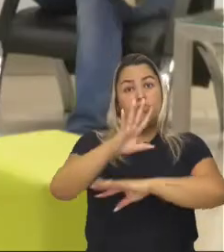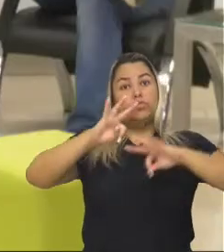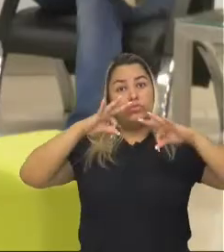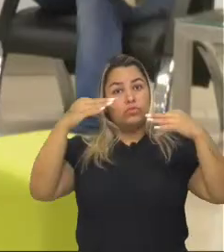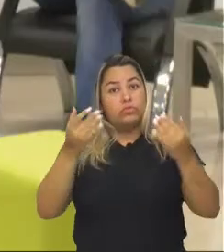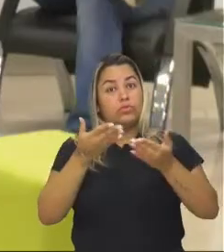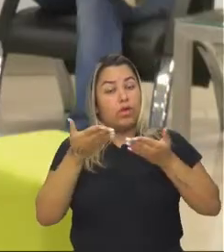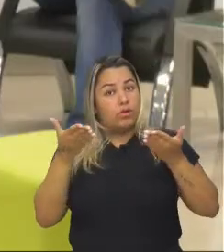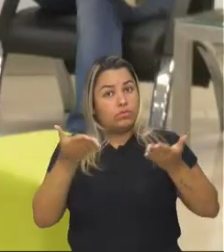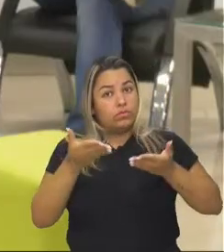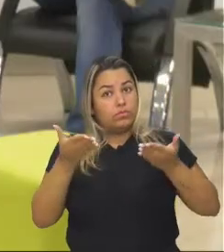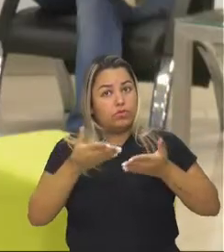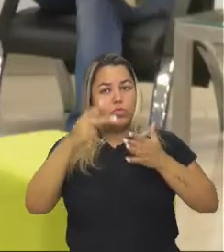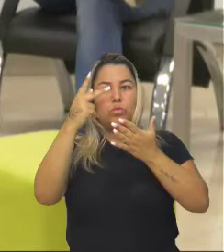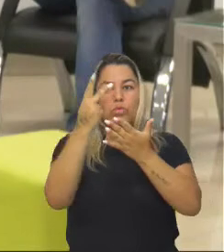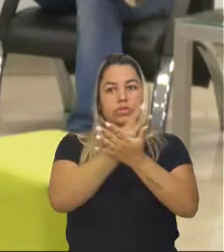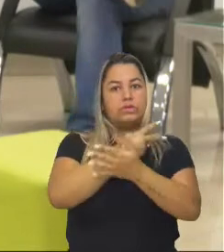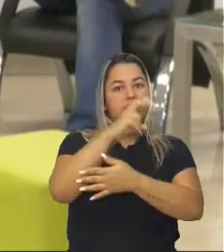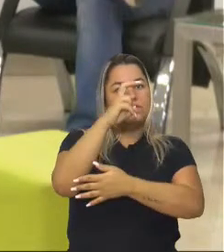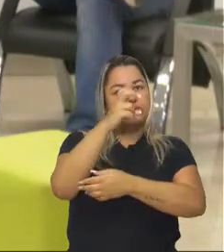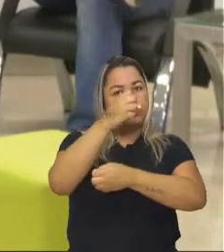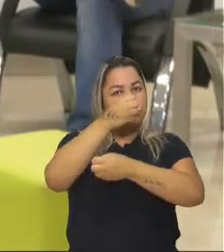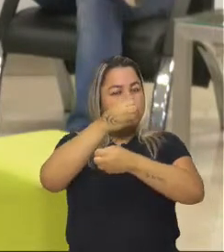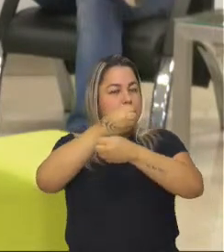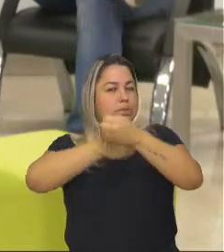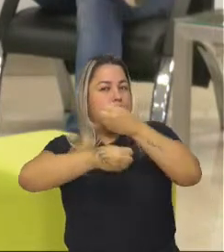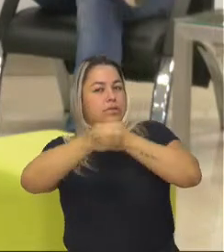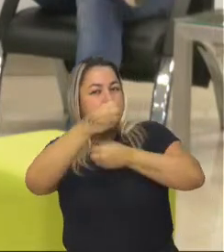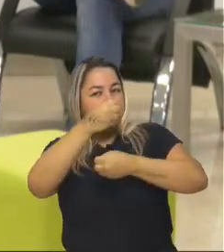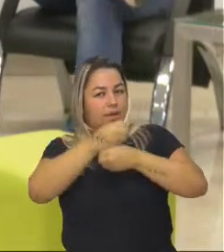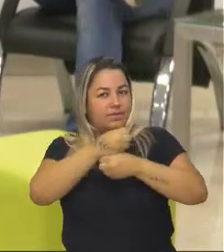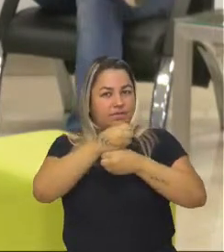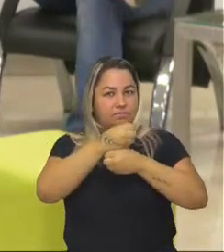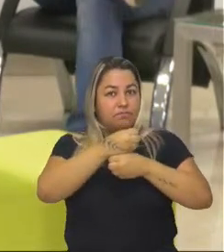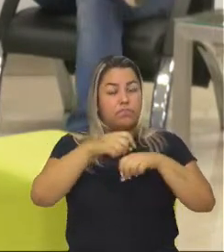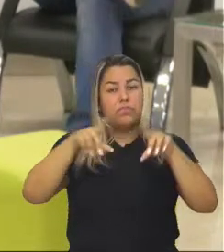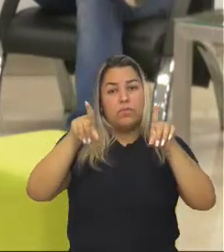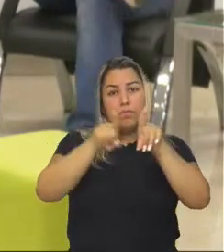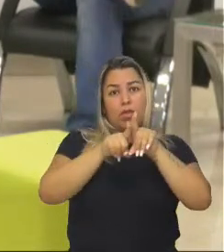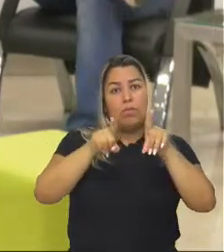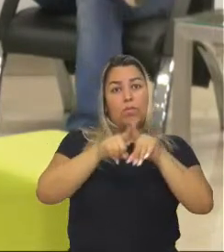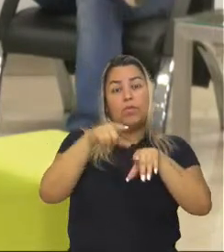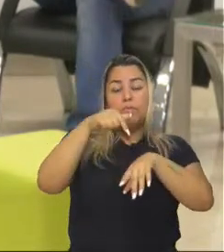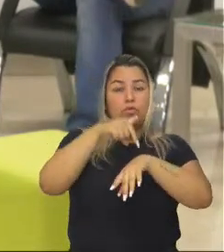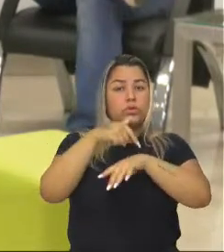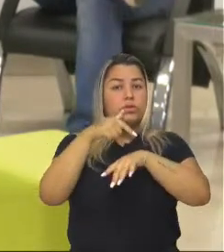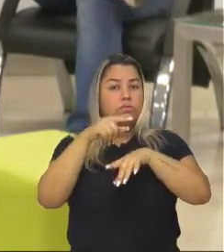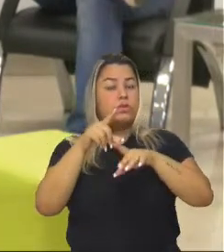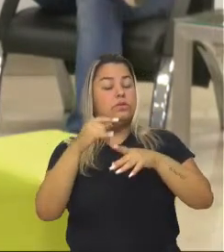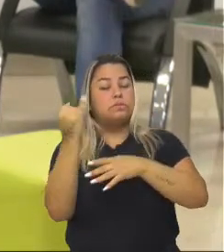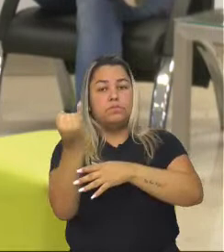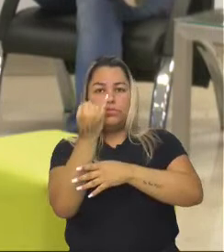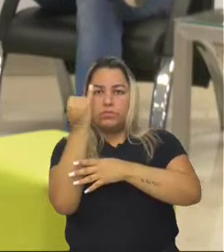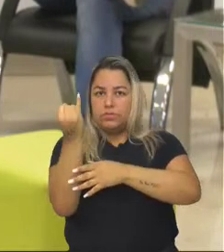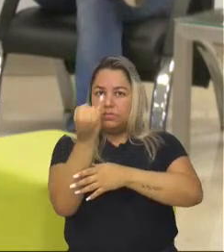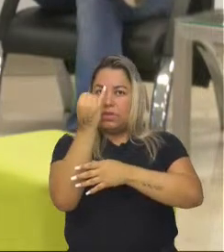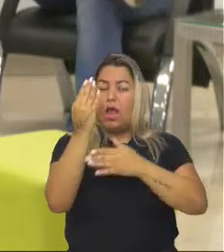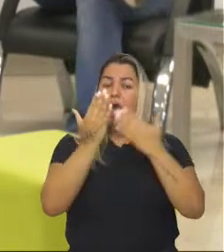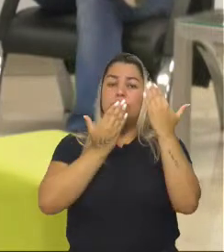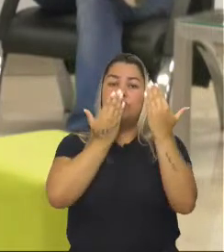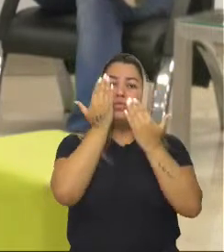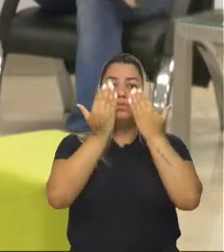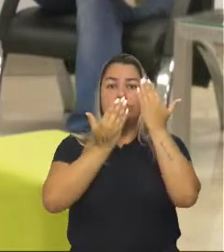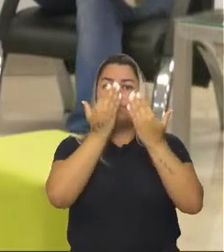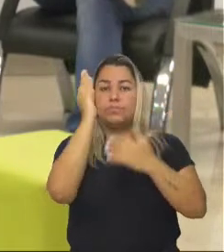memória, sobretudo, do que aconteceu 5 anos atrás. Um momento muito importante para a psicologia brasileira.